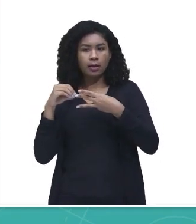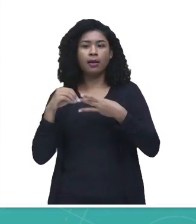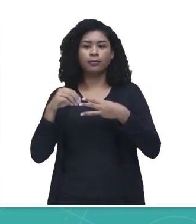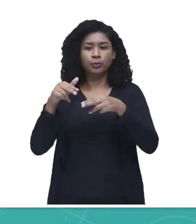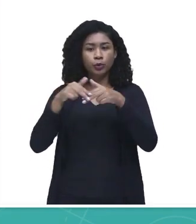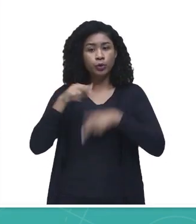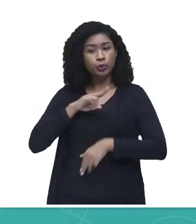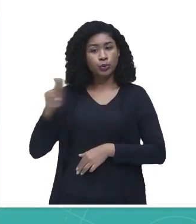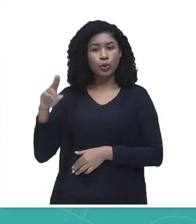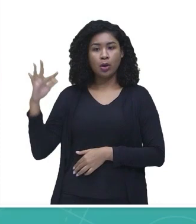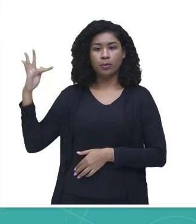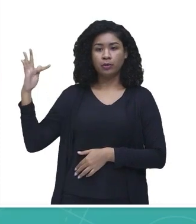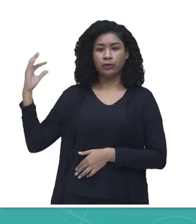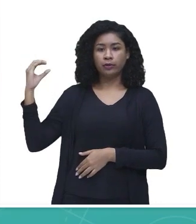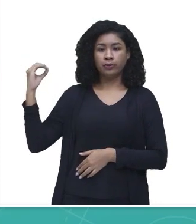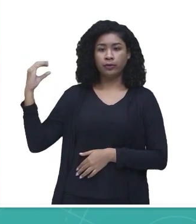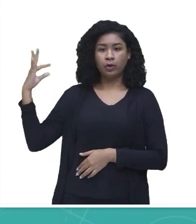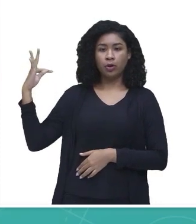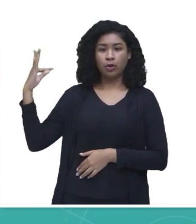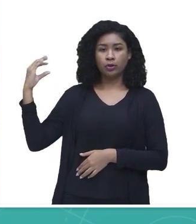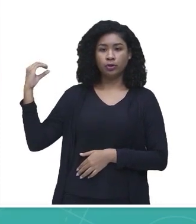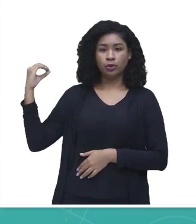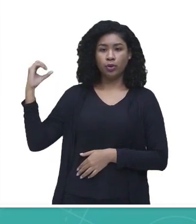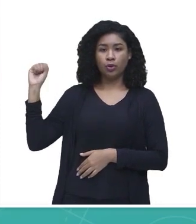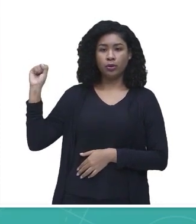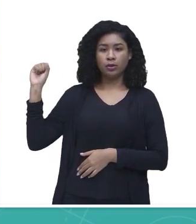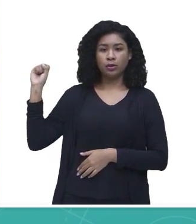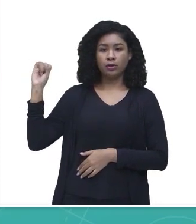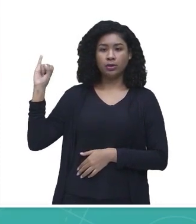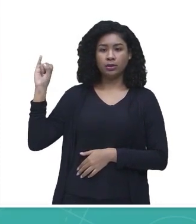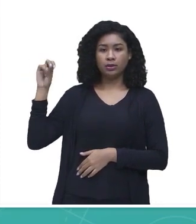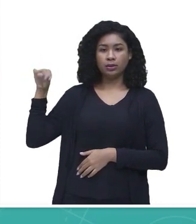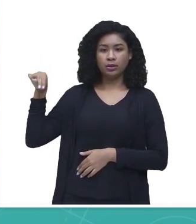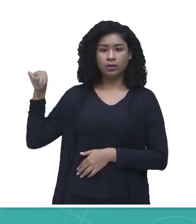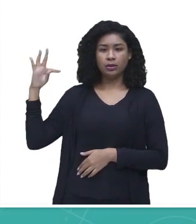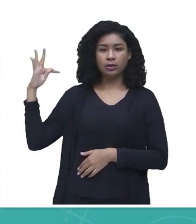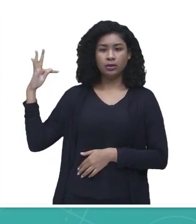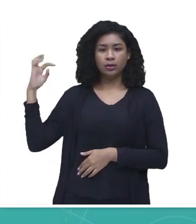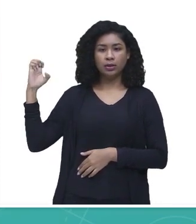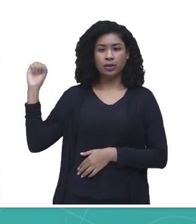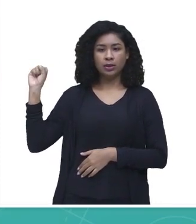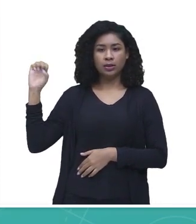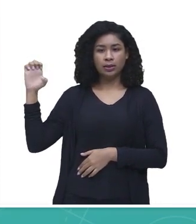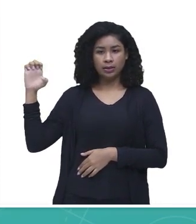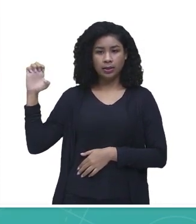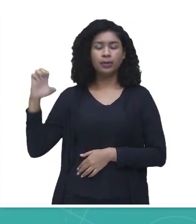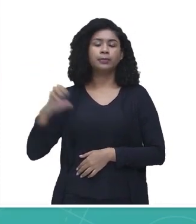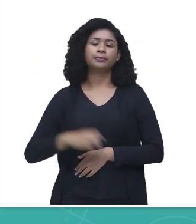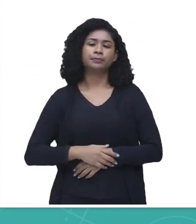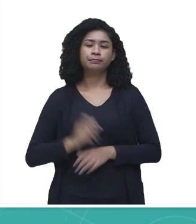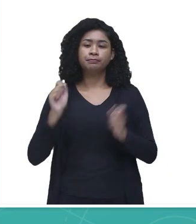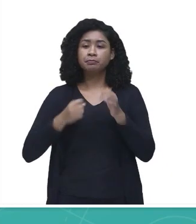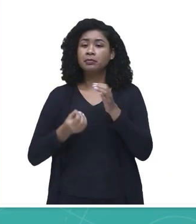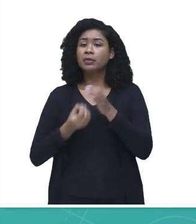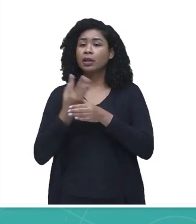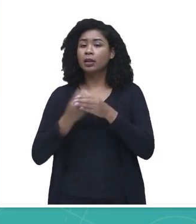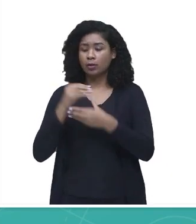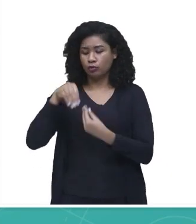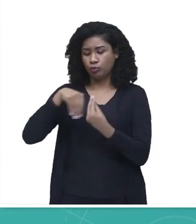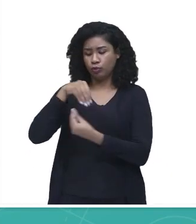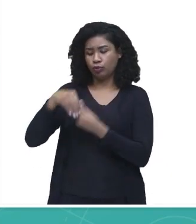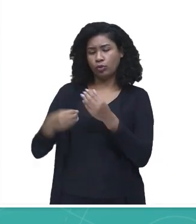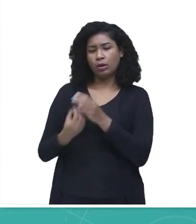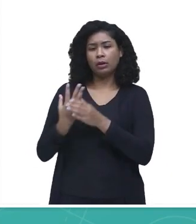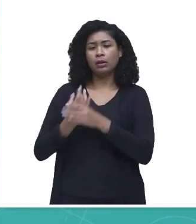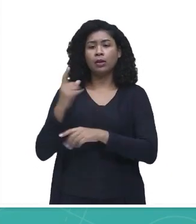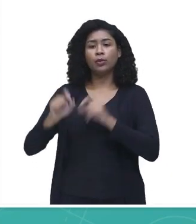fotossíntese. Então, a fotossíntese acontece, e aí, como resultado, a gente tem o quê? Temos a glicose,